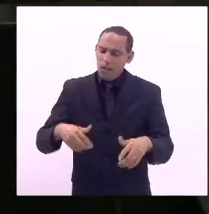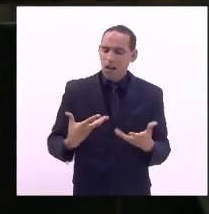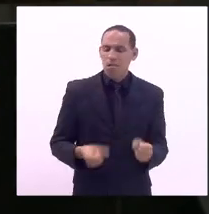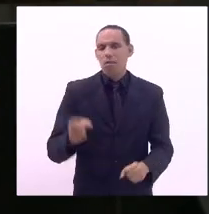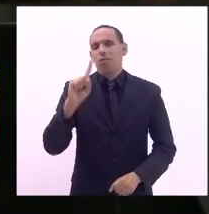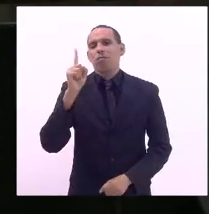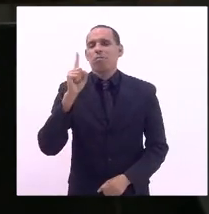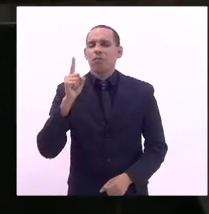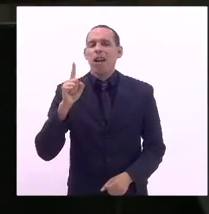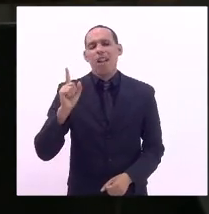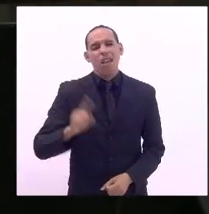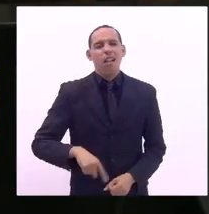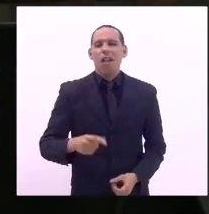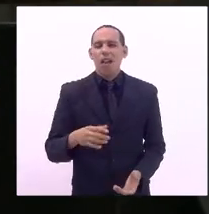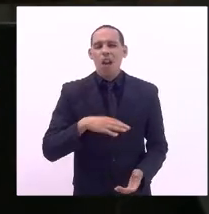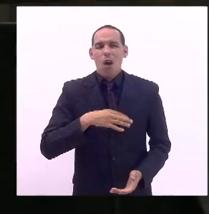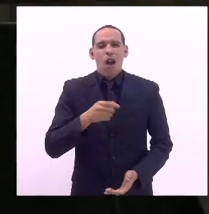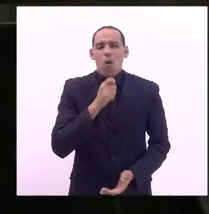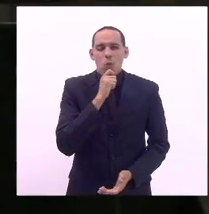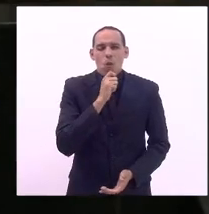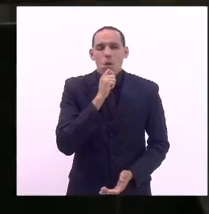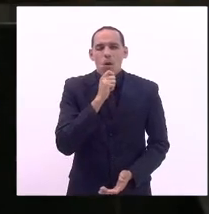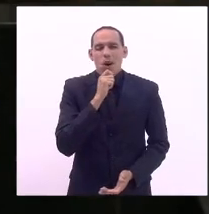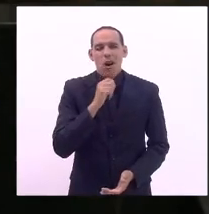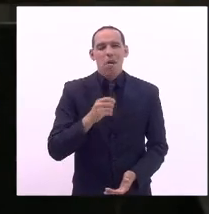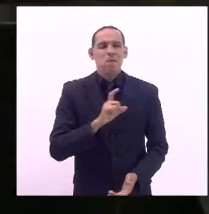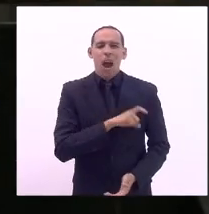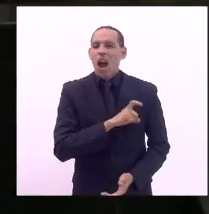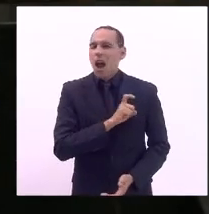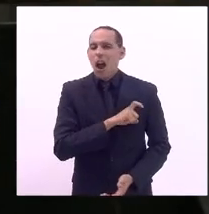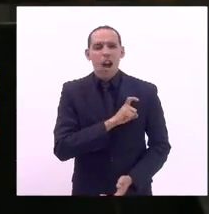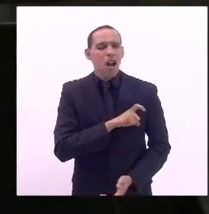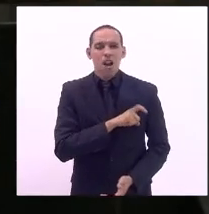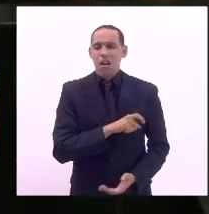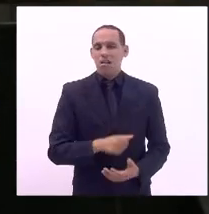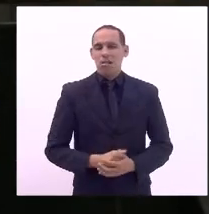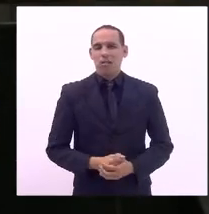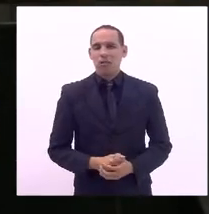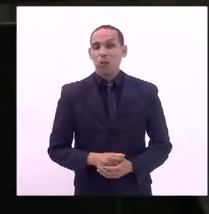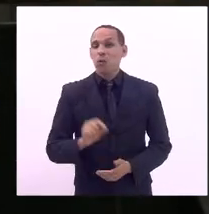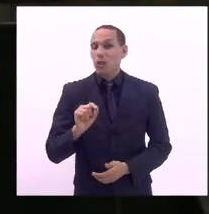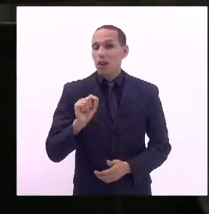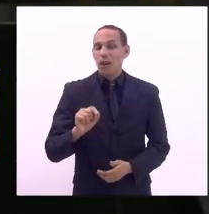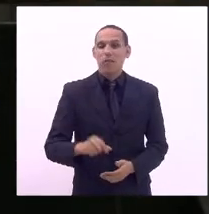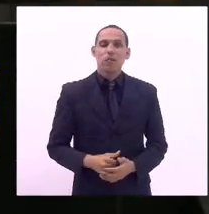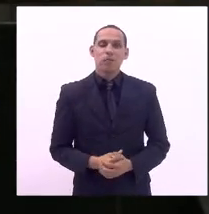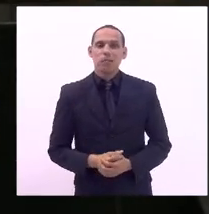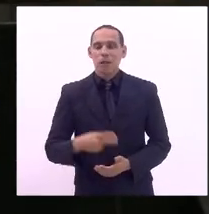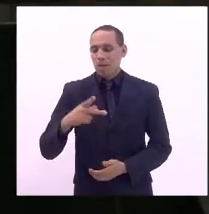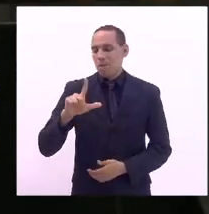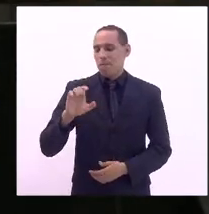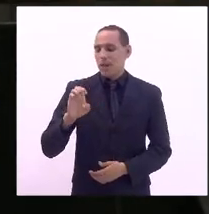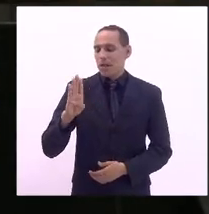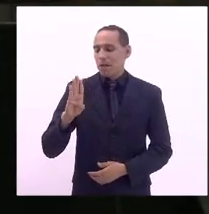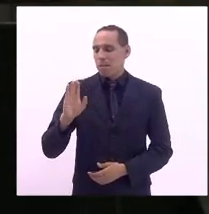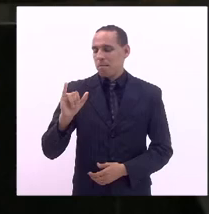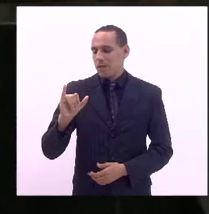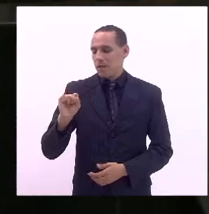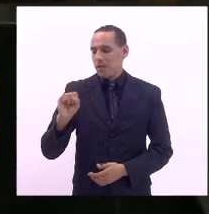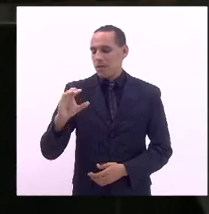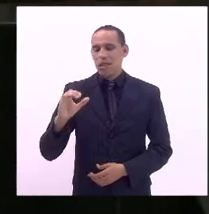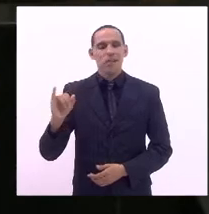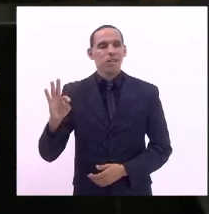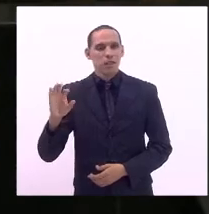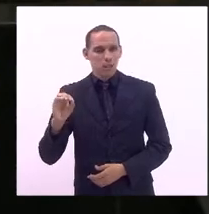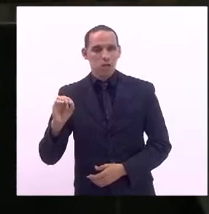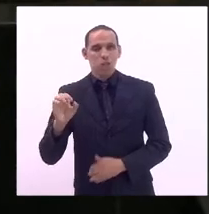A maior covardia que fizeram com a população brasileira, a maior covardia foi no plebiscito do Estatuto do Desarmamento.